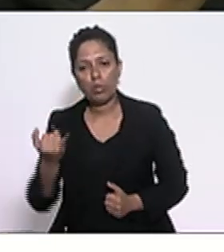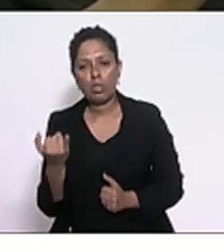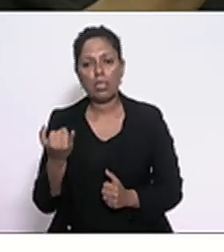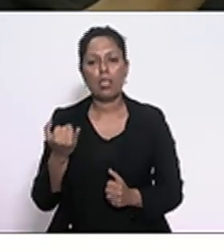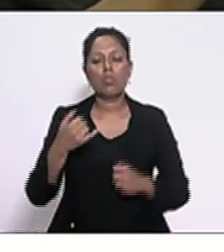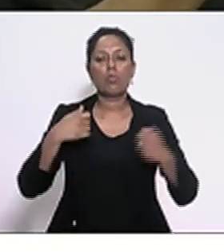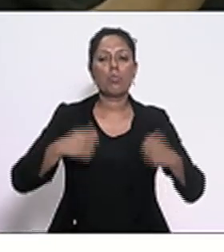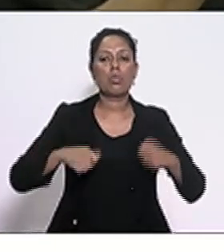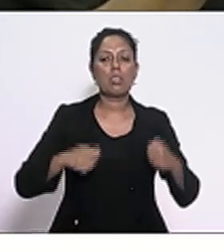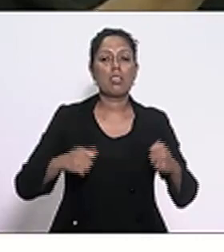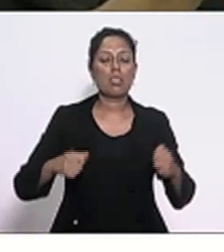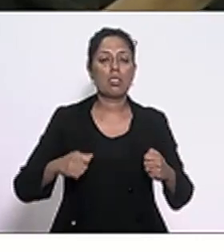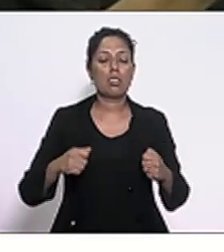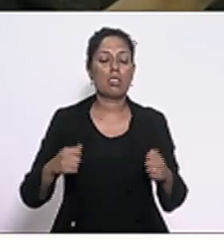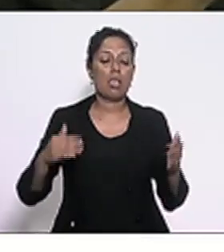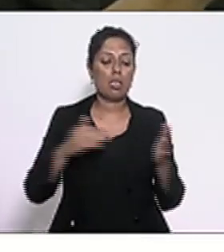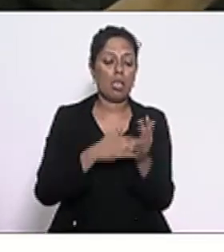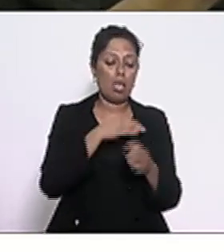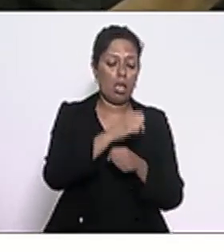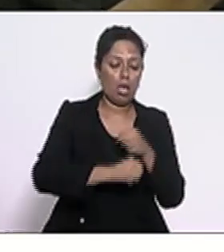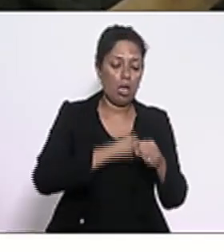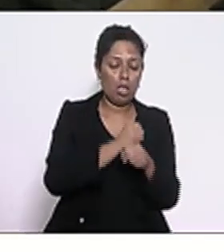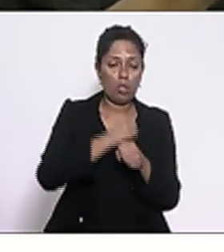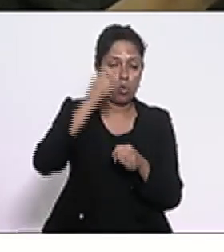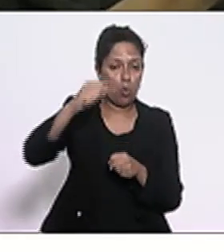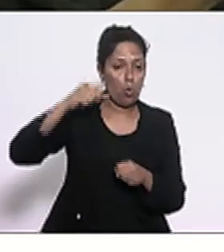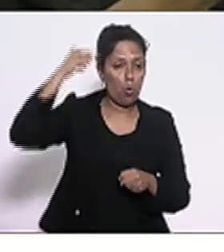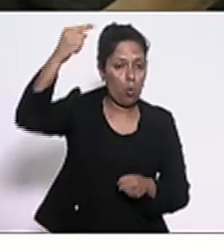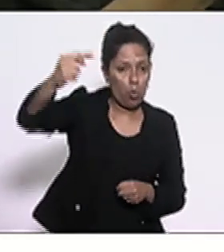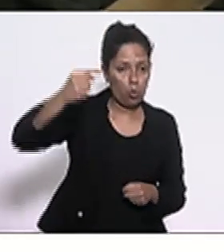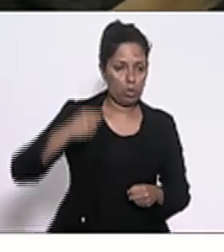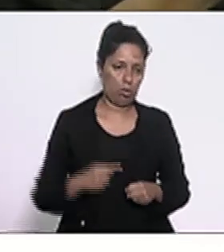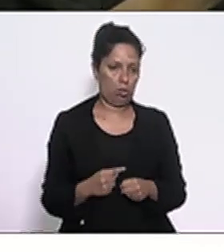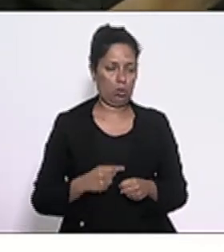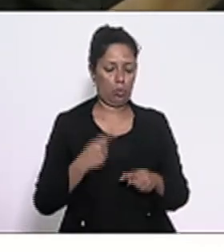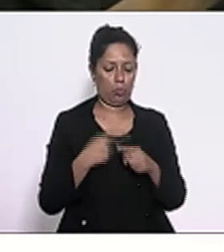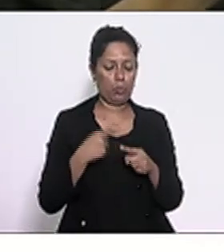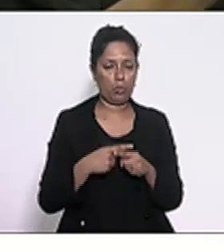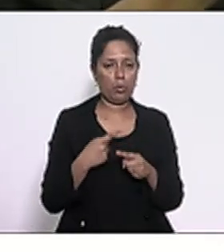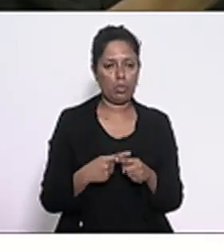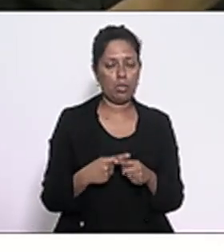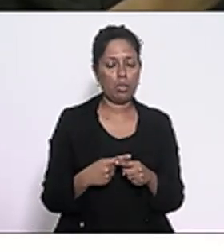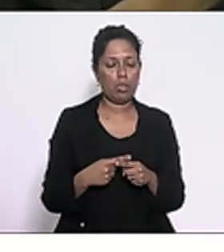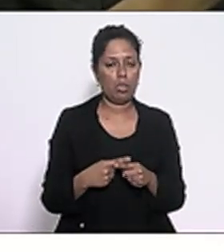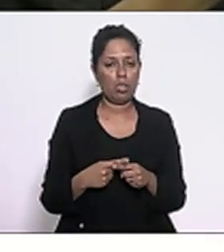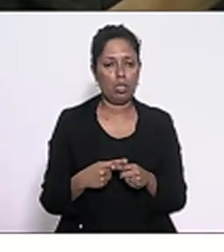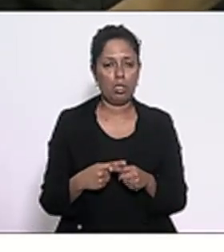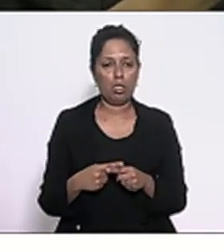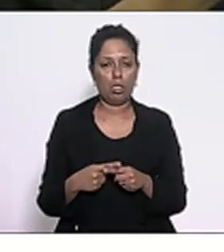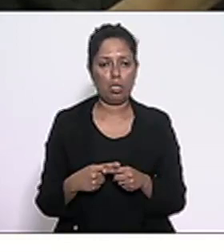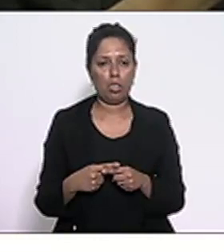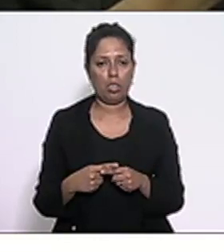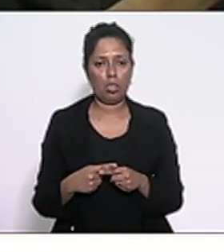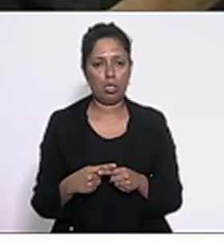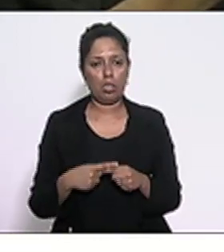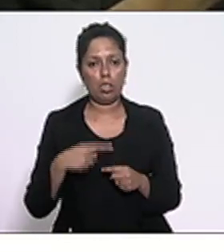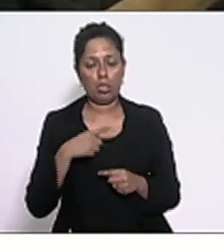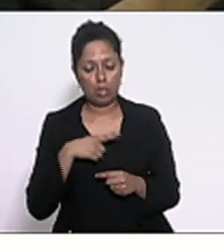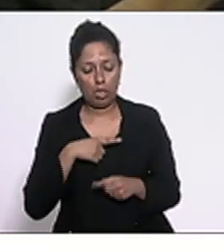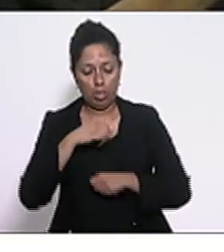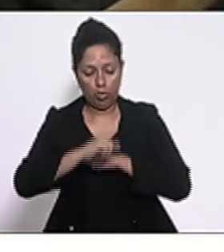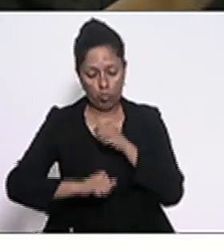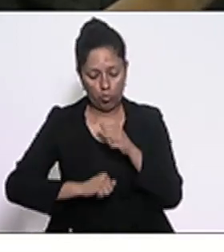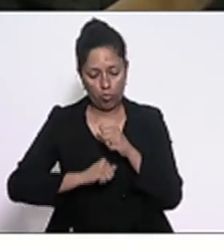vem, porque tem as renovações do uso do